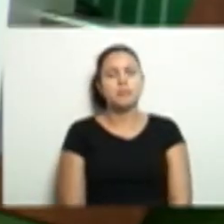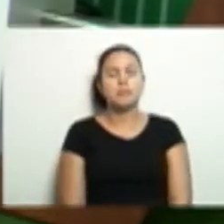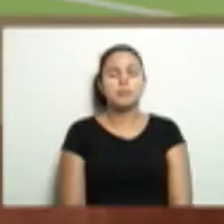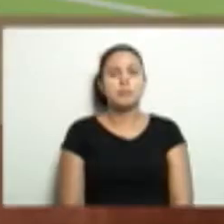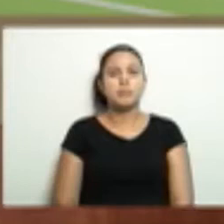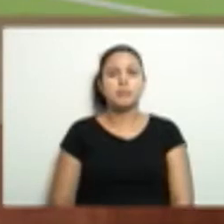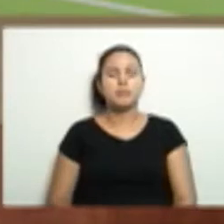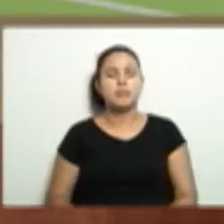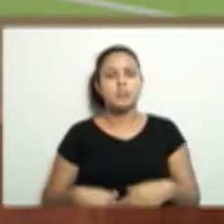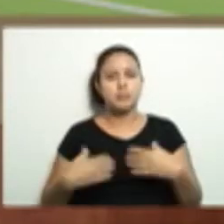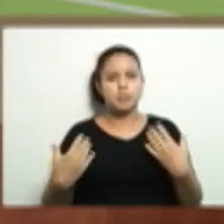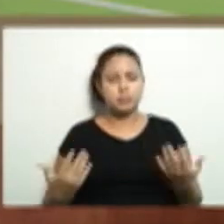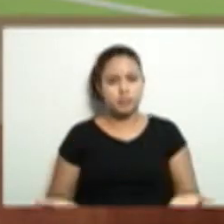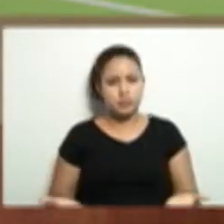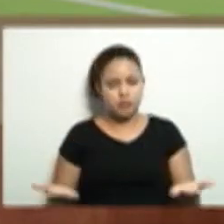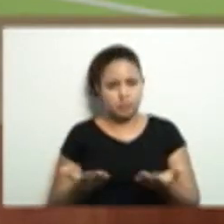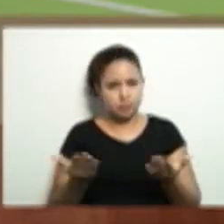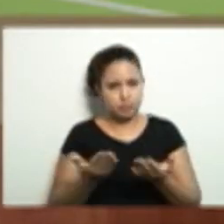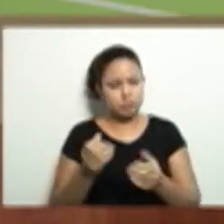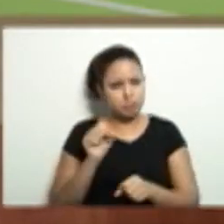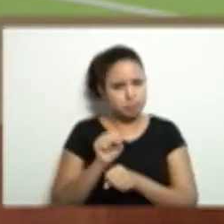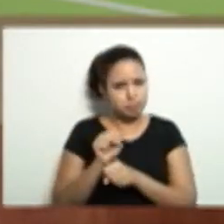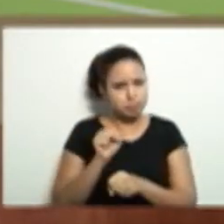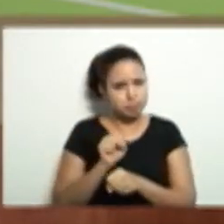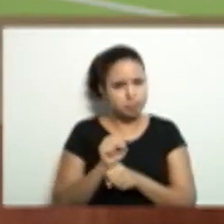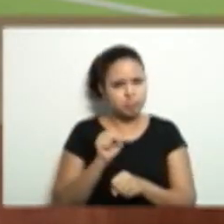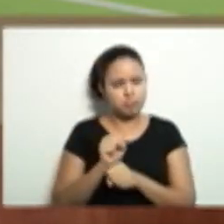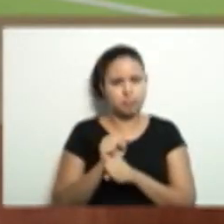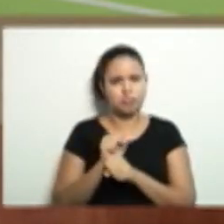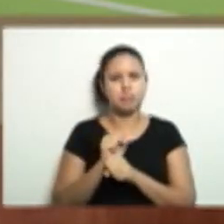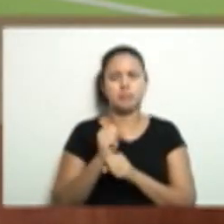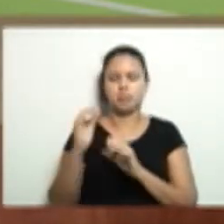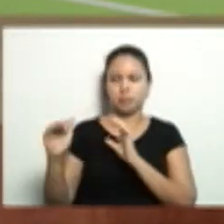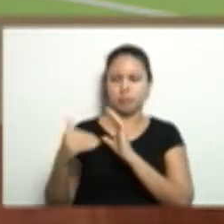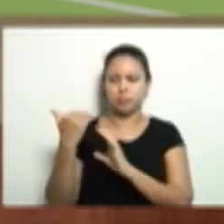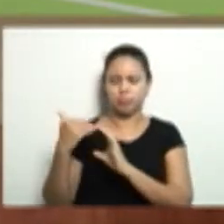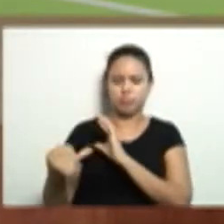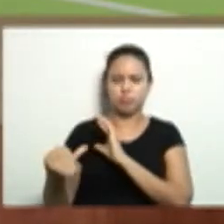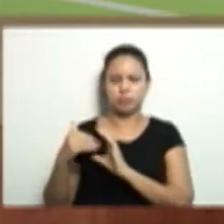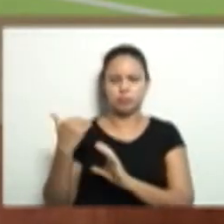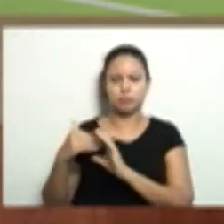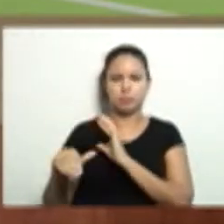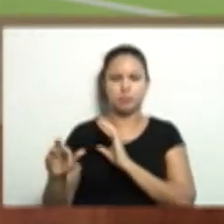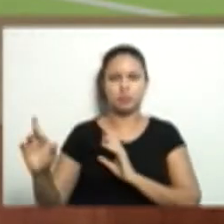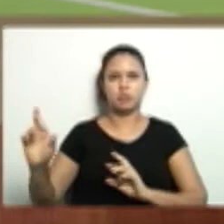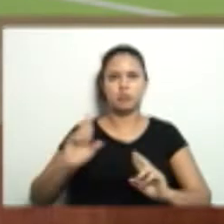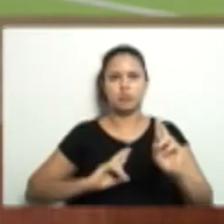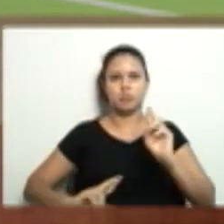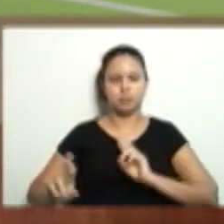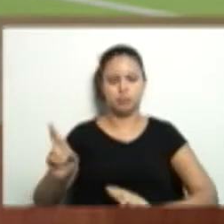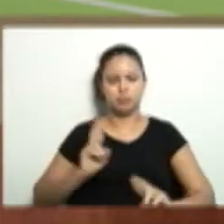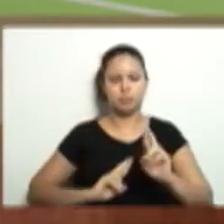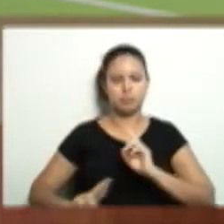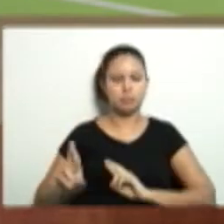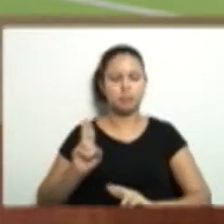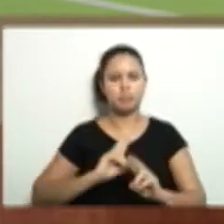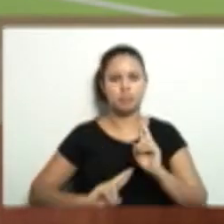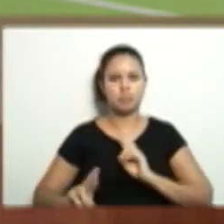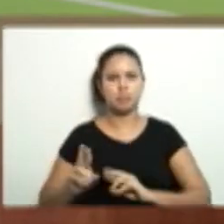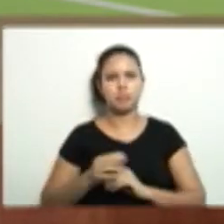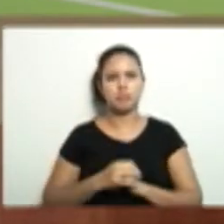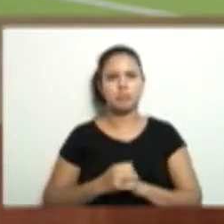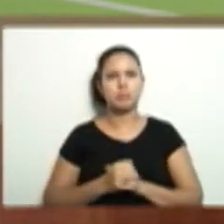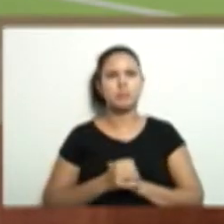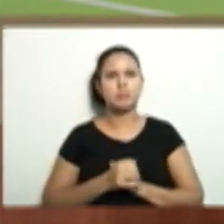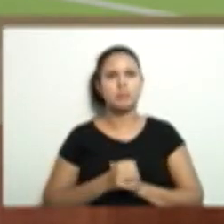Bem, aguardamos a participação de vocês aqui no nosso chat com suas respostas das atividades de sala.